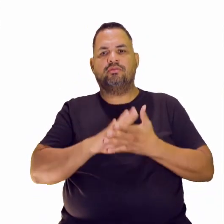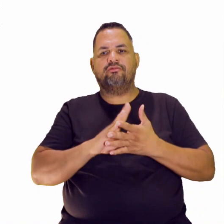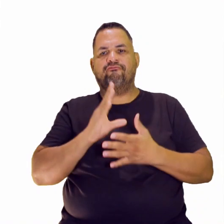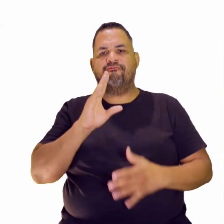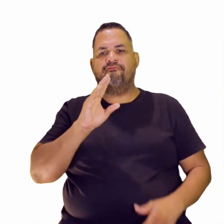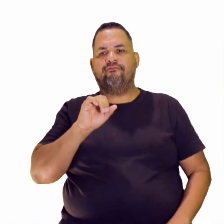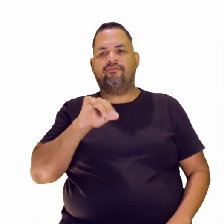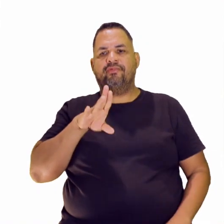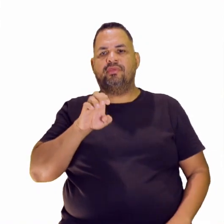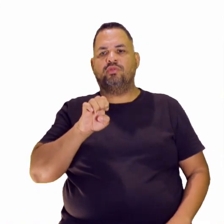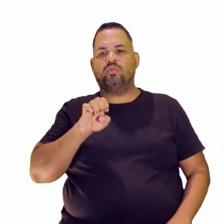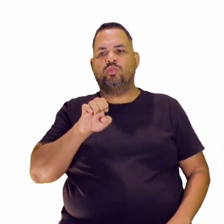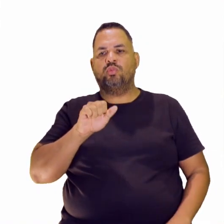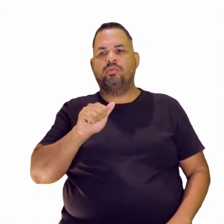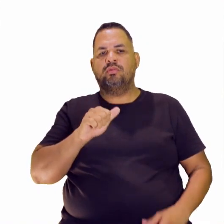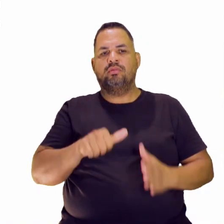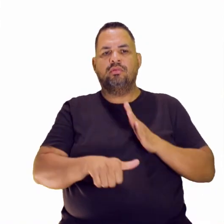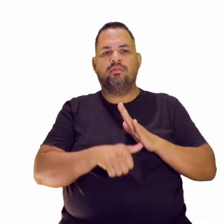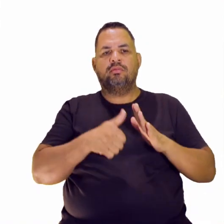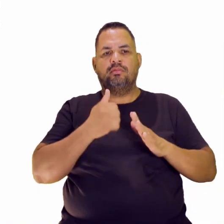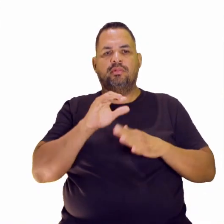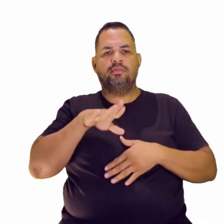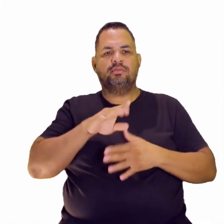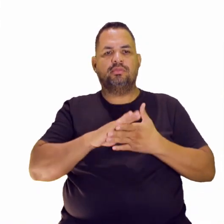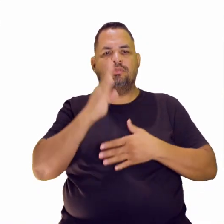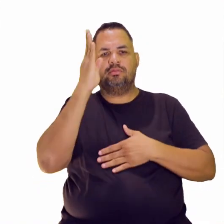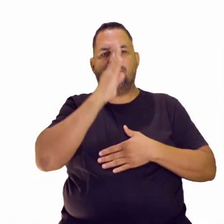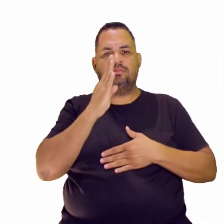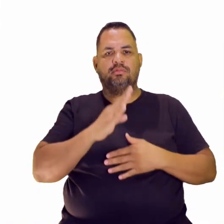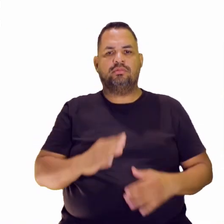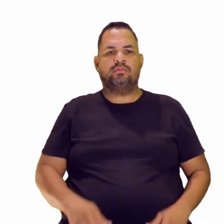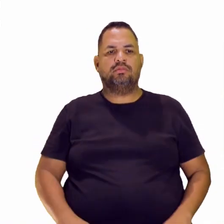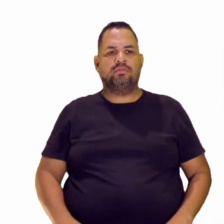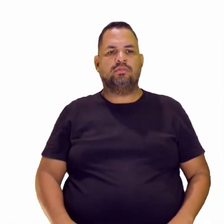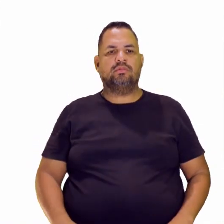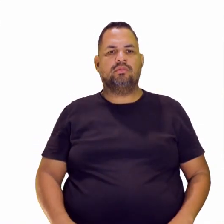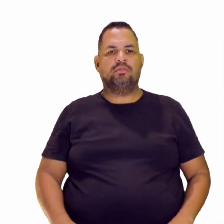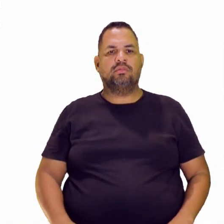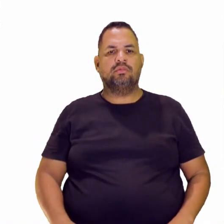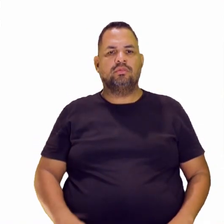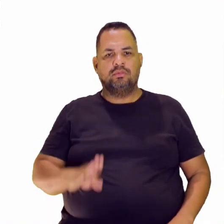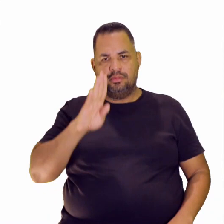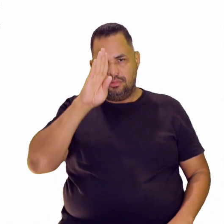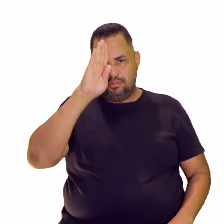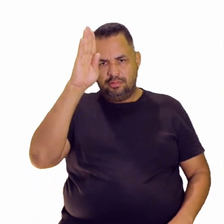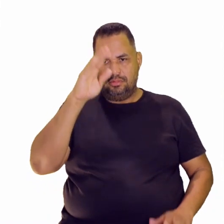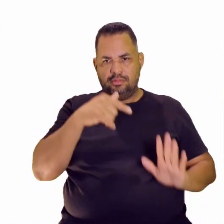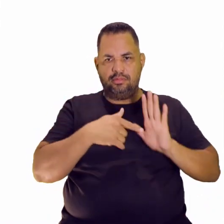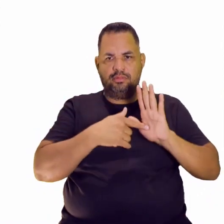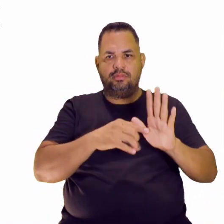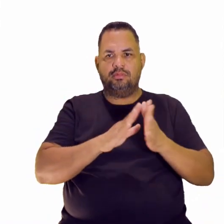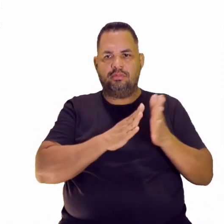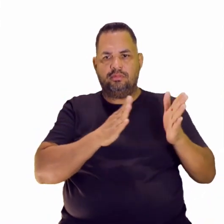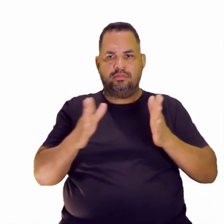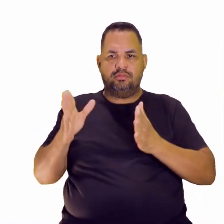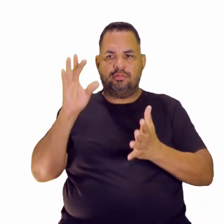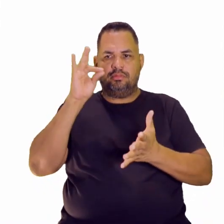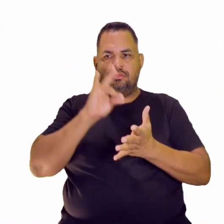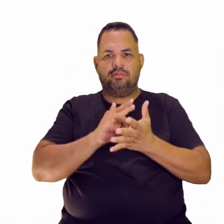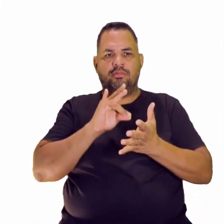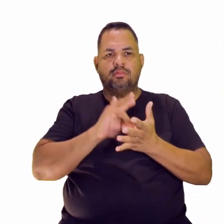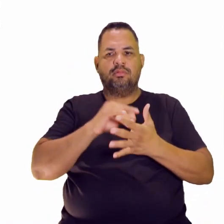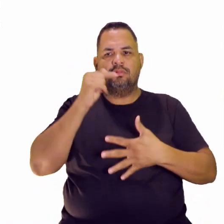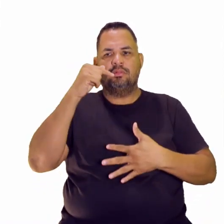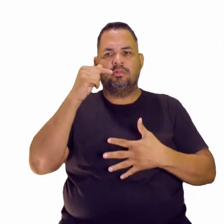Meireles, autor de A Primeira Missa no Brasil. Eles são os principais representantes da fase de